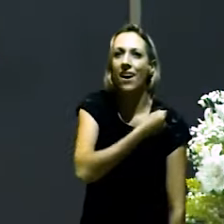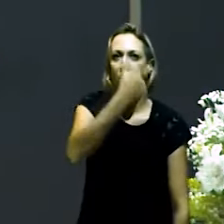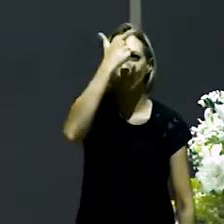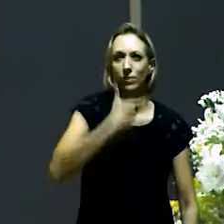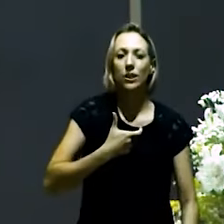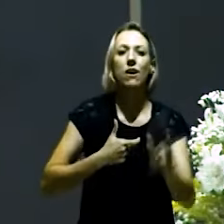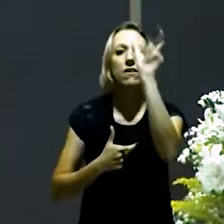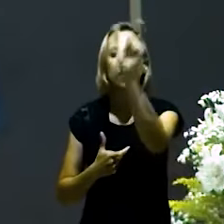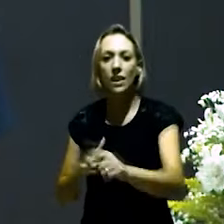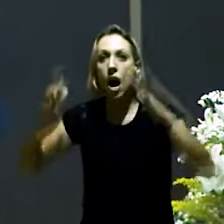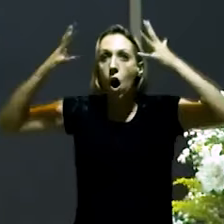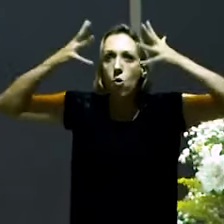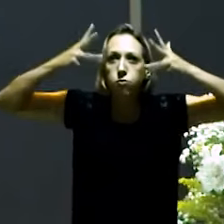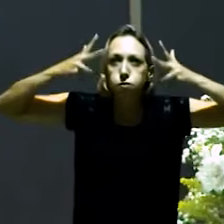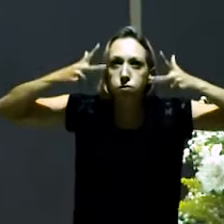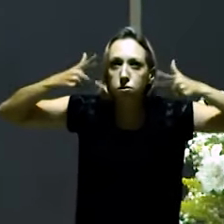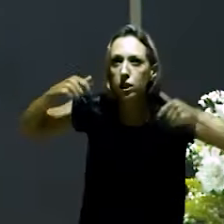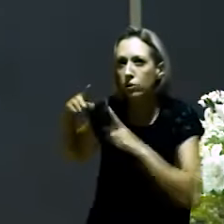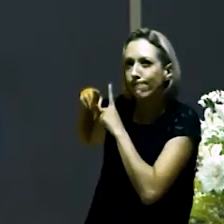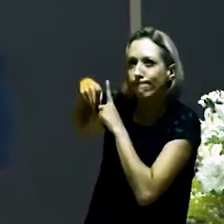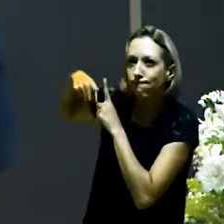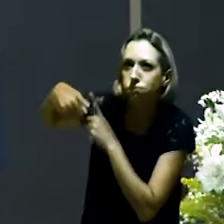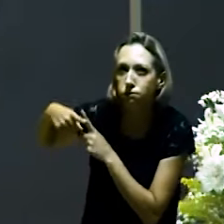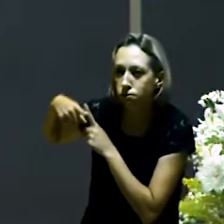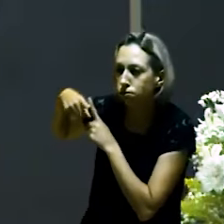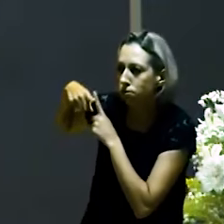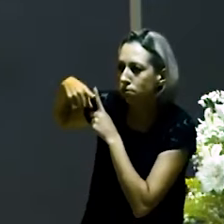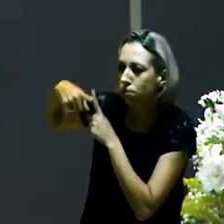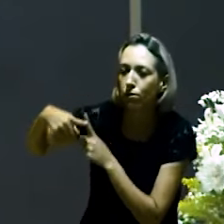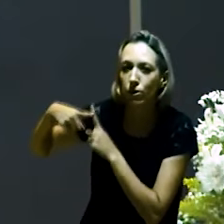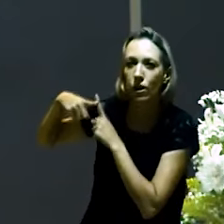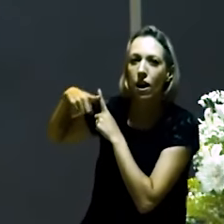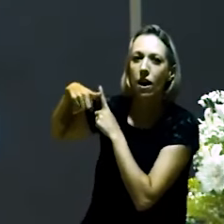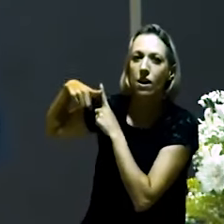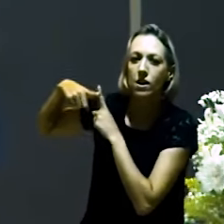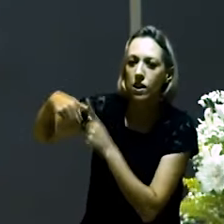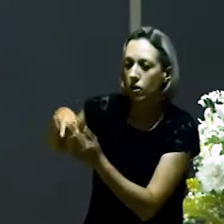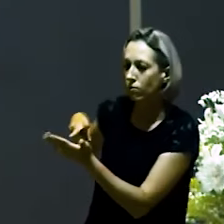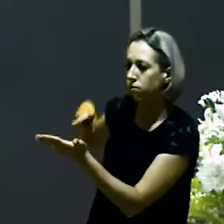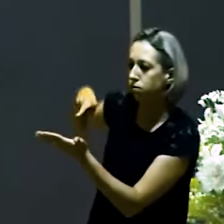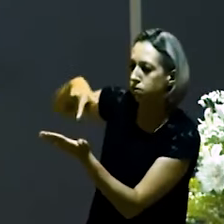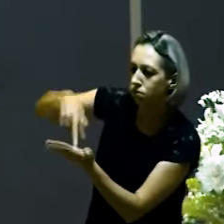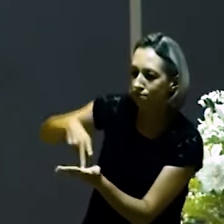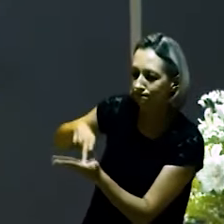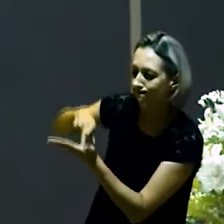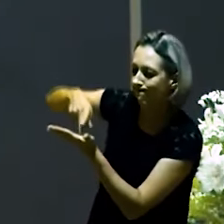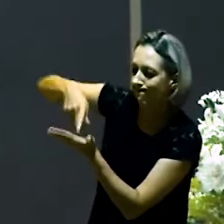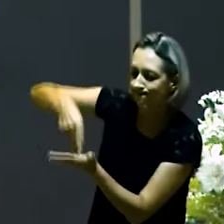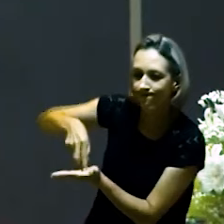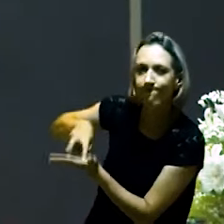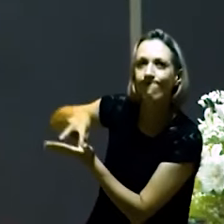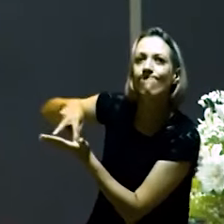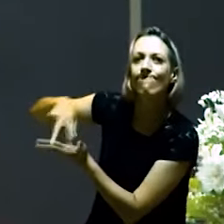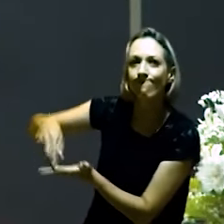a sua vitória. O desfile da cruz, o desfile da cruz, foi